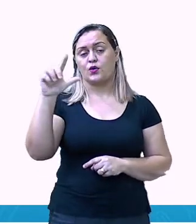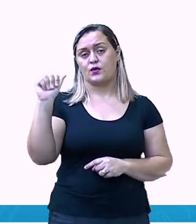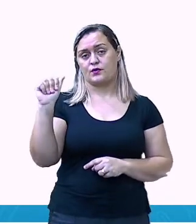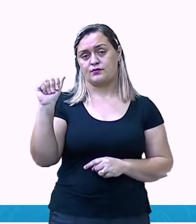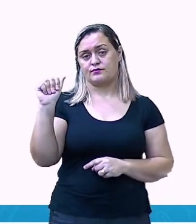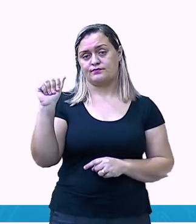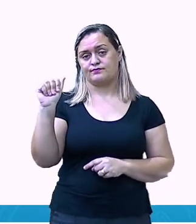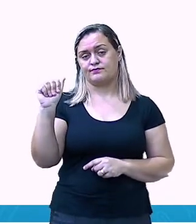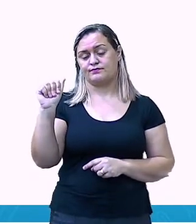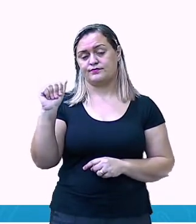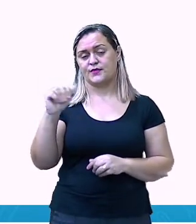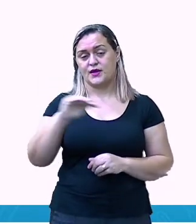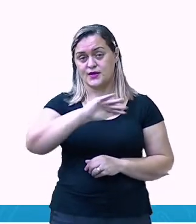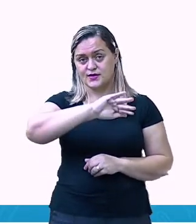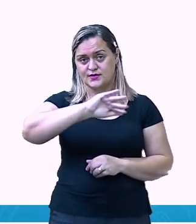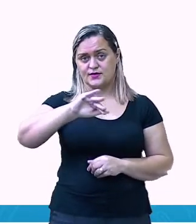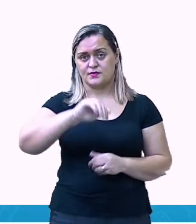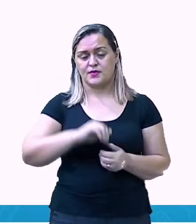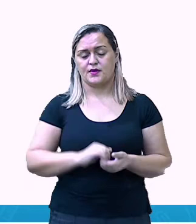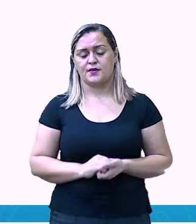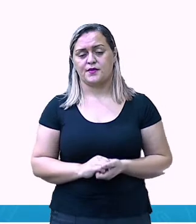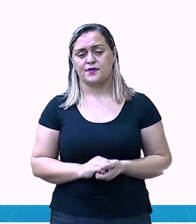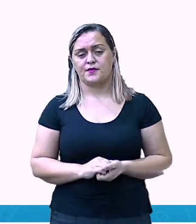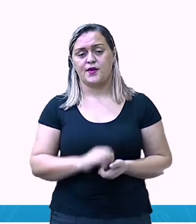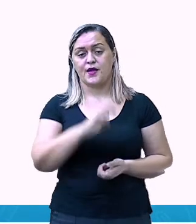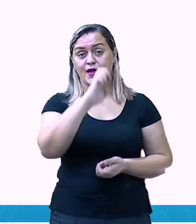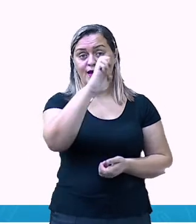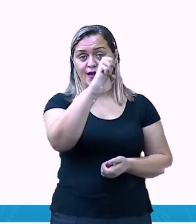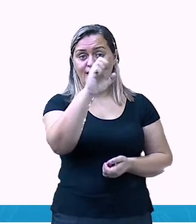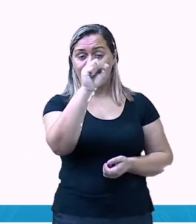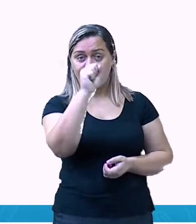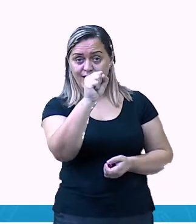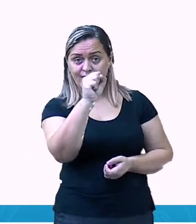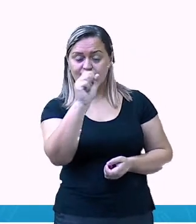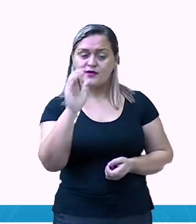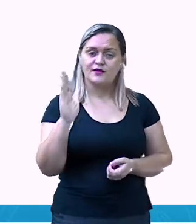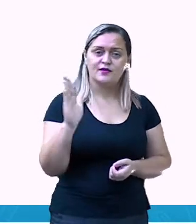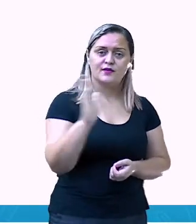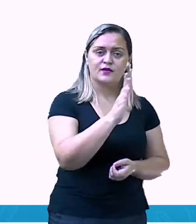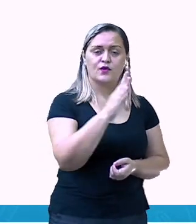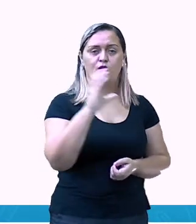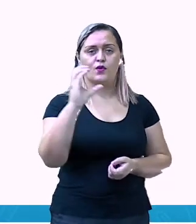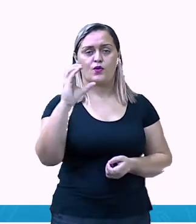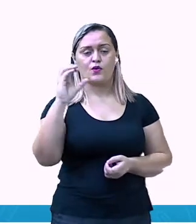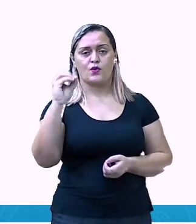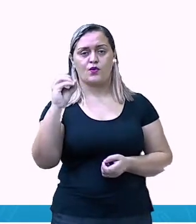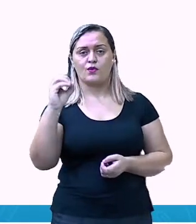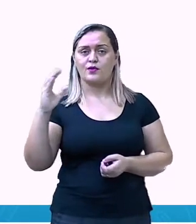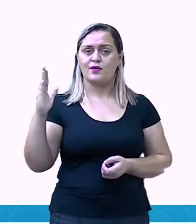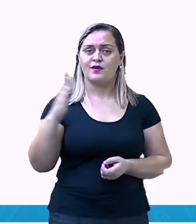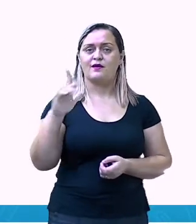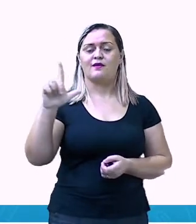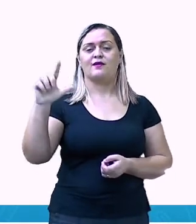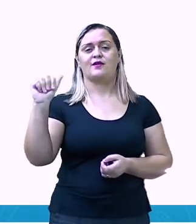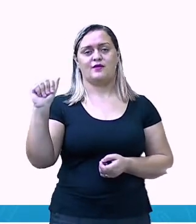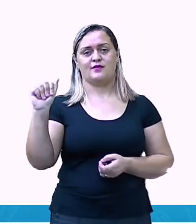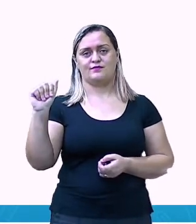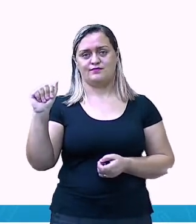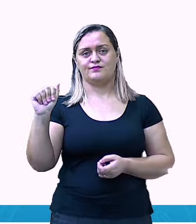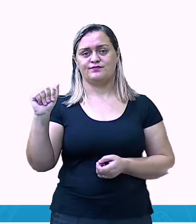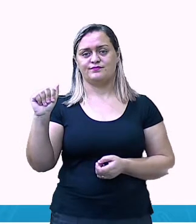co, lá. Olha aí como es aparece. Es, co, lá. Muito bem. O on